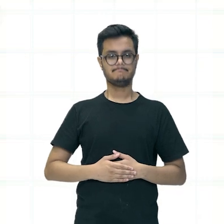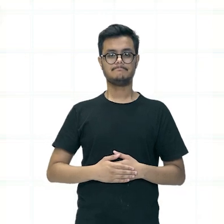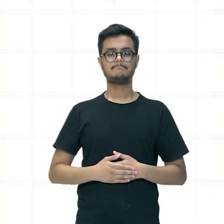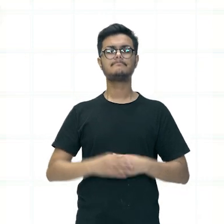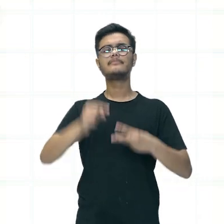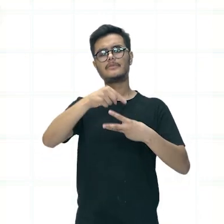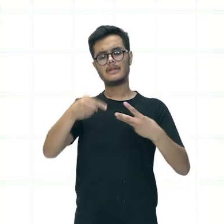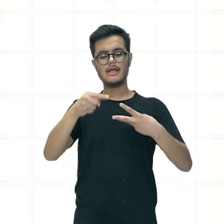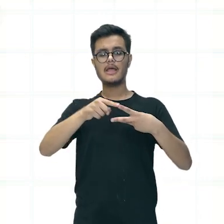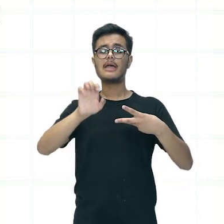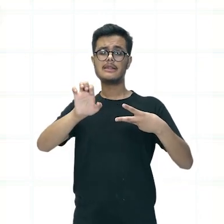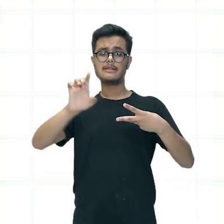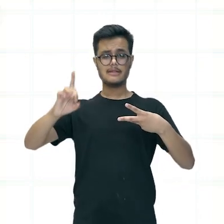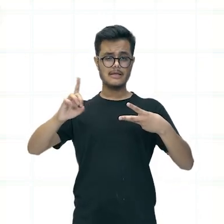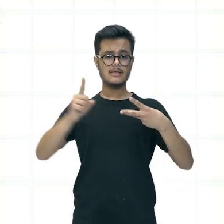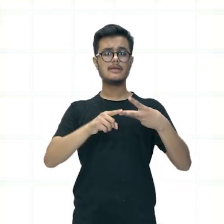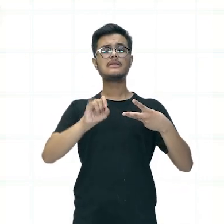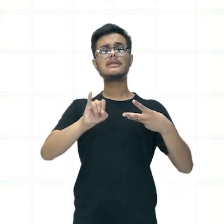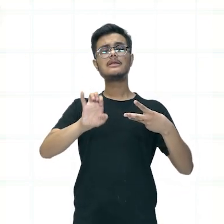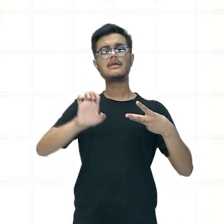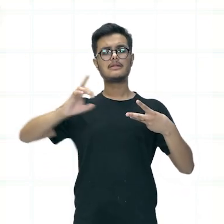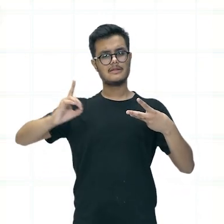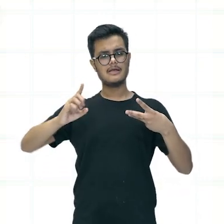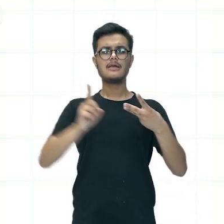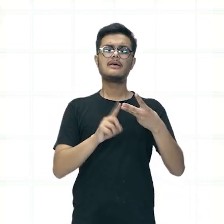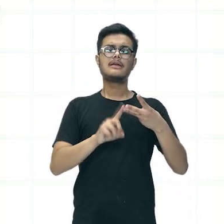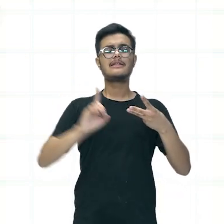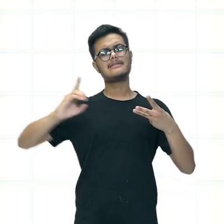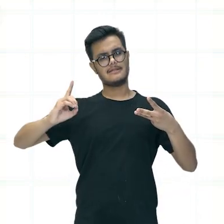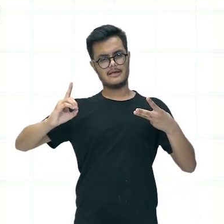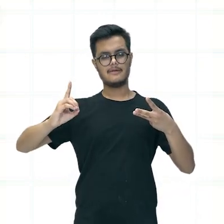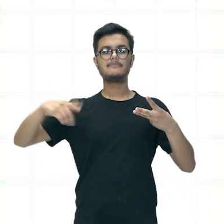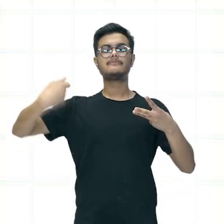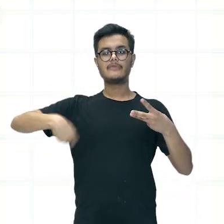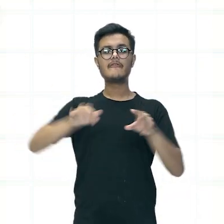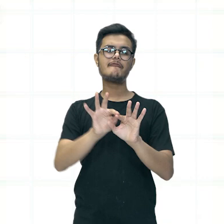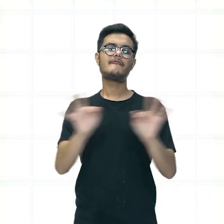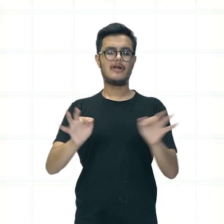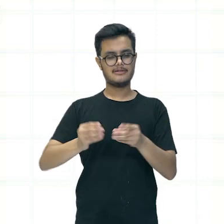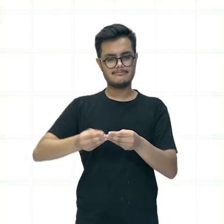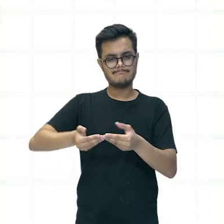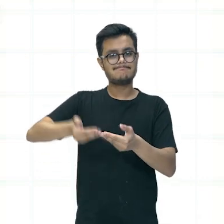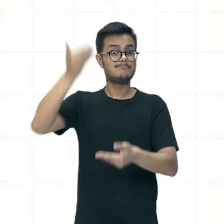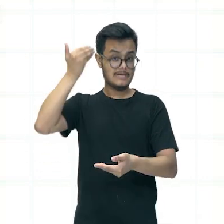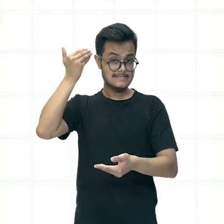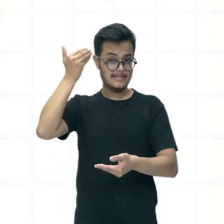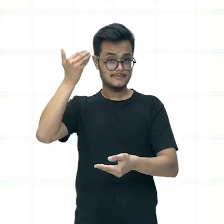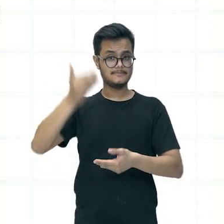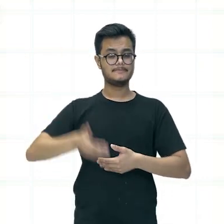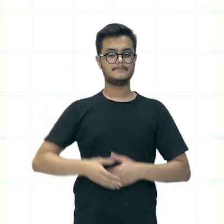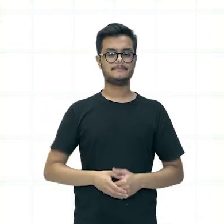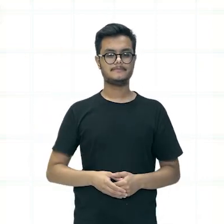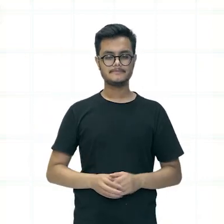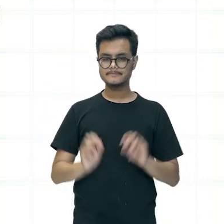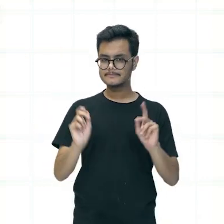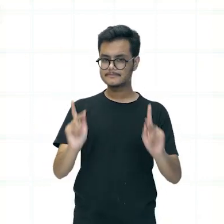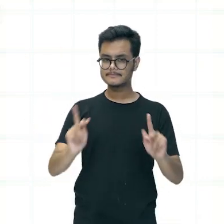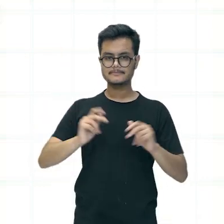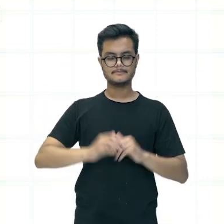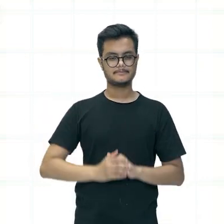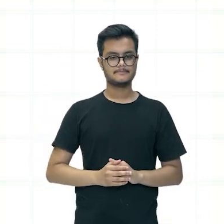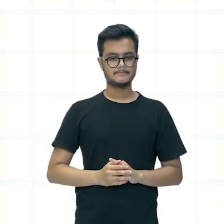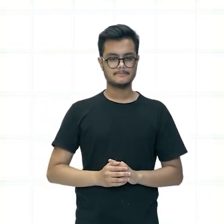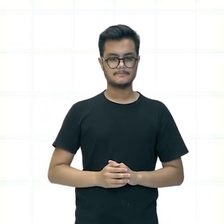IED, só o D ali que foi acrescentado, indica uma oração no passado, tá bom?